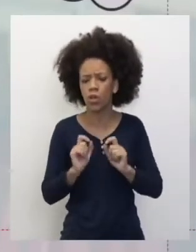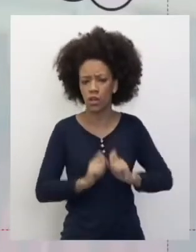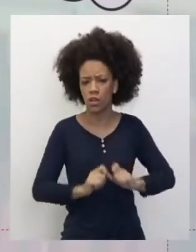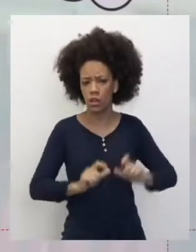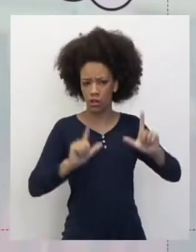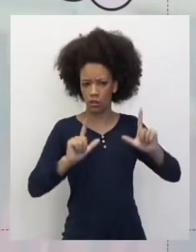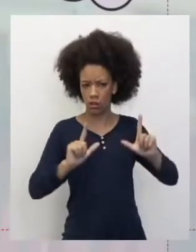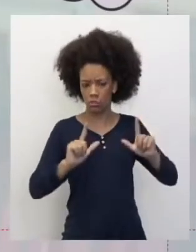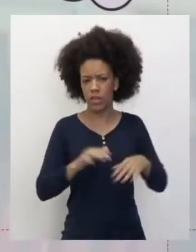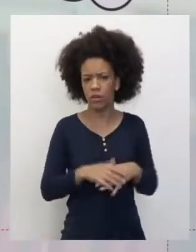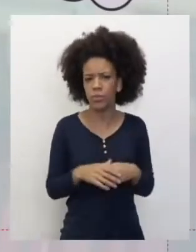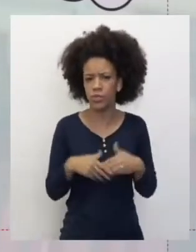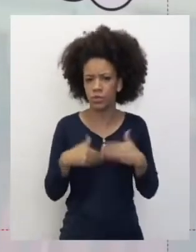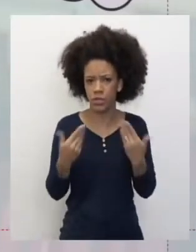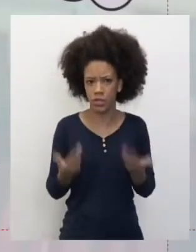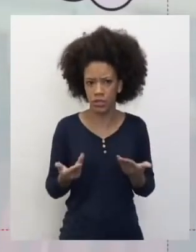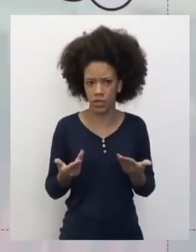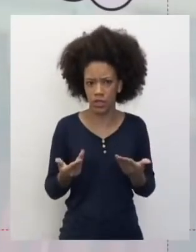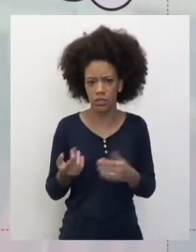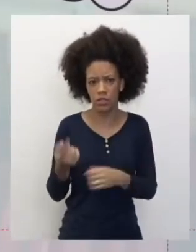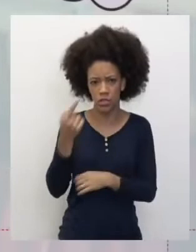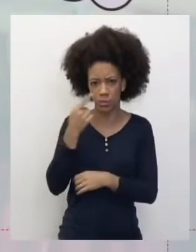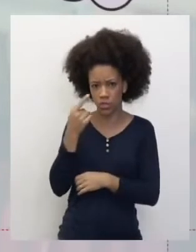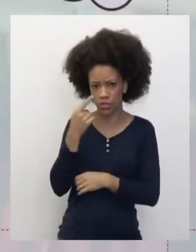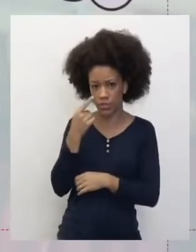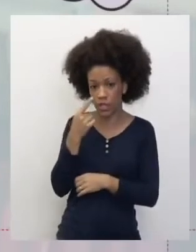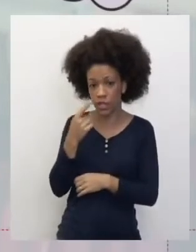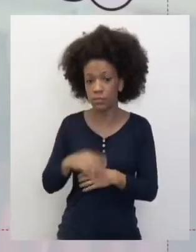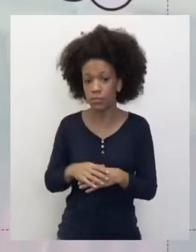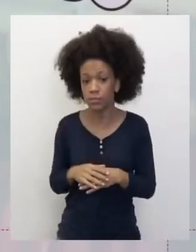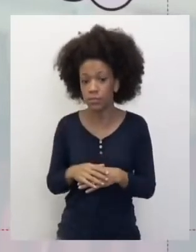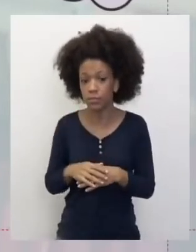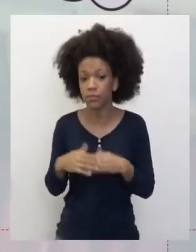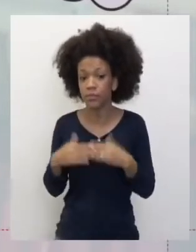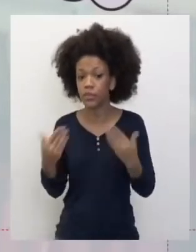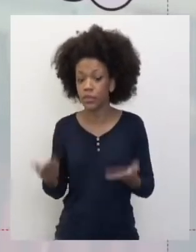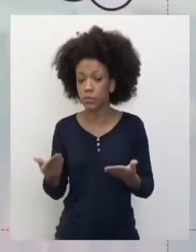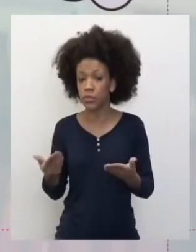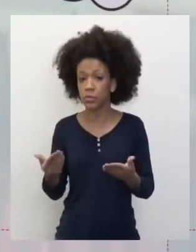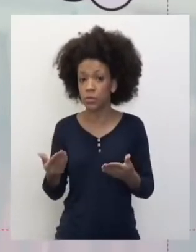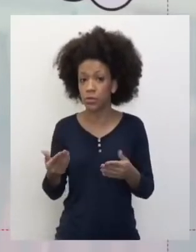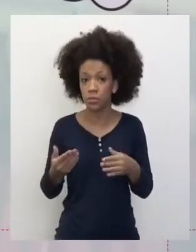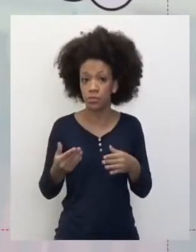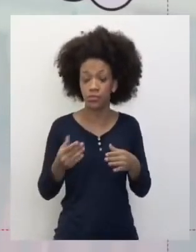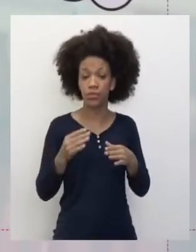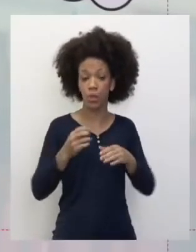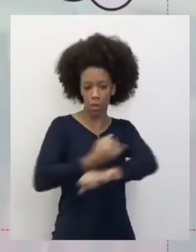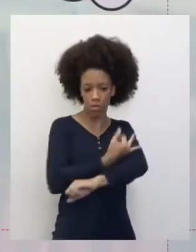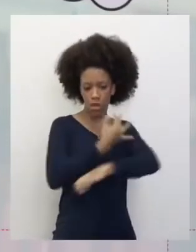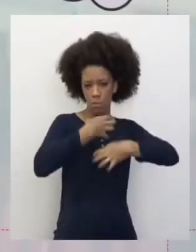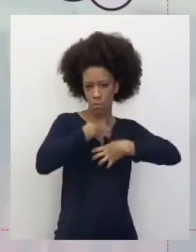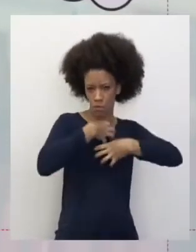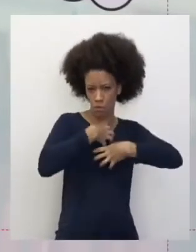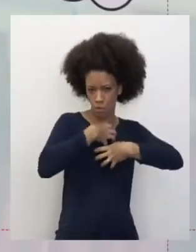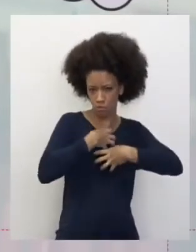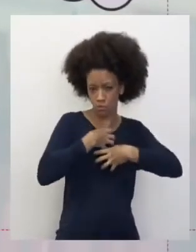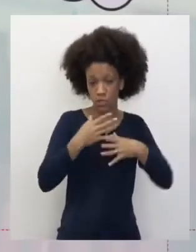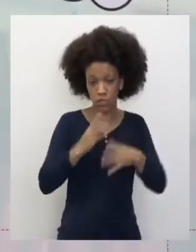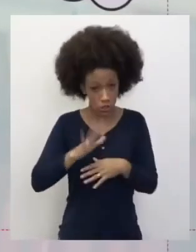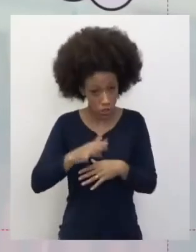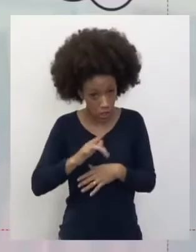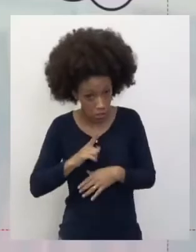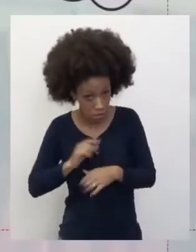Então, coloca-se lá imagens muito chamativas, né, que vai mexer com as nossas emoções. Então, já tem uma alteração com